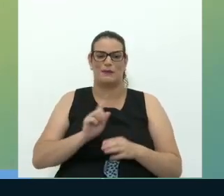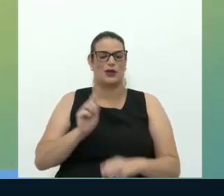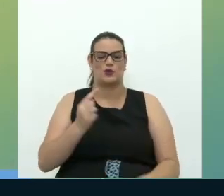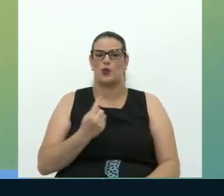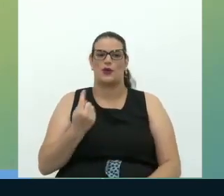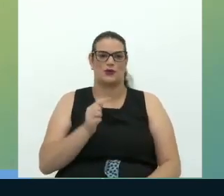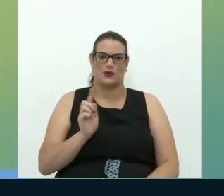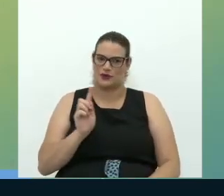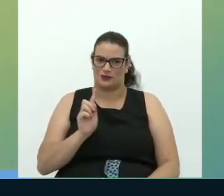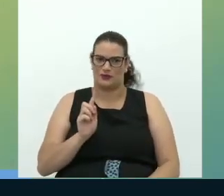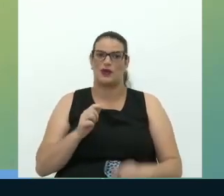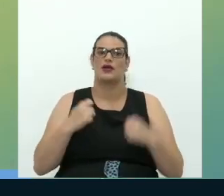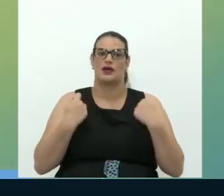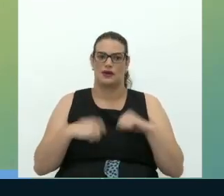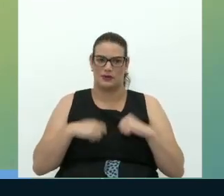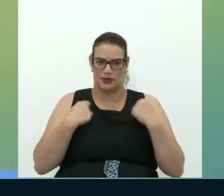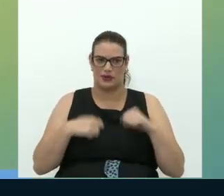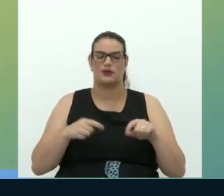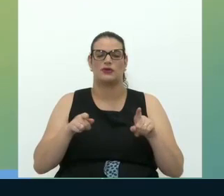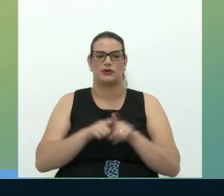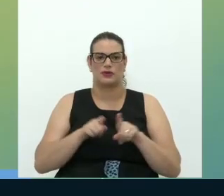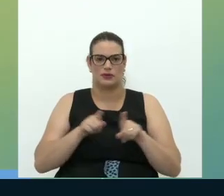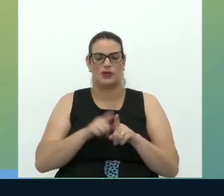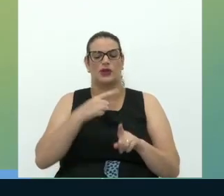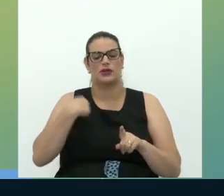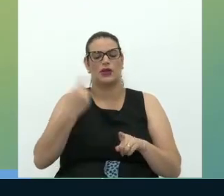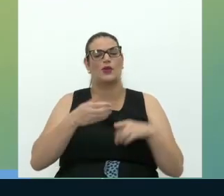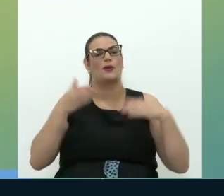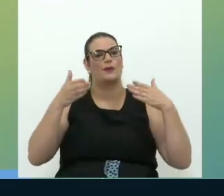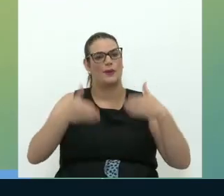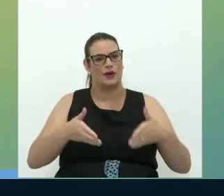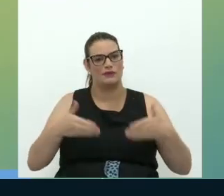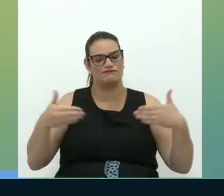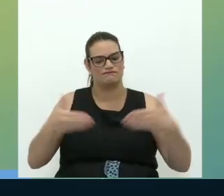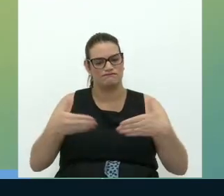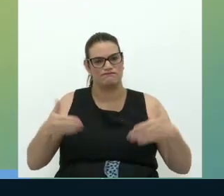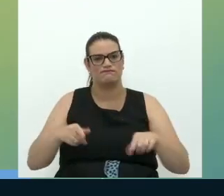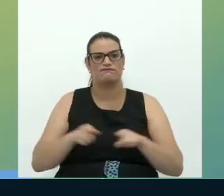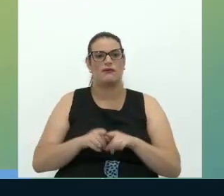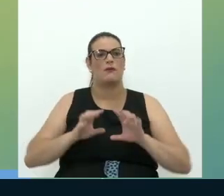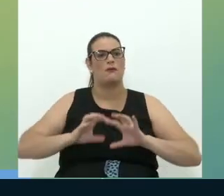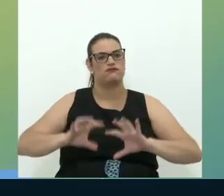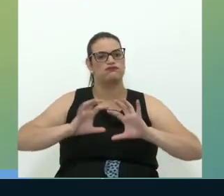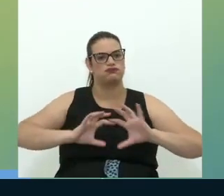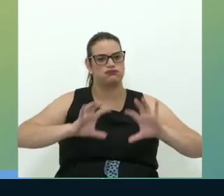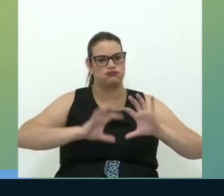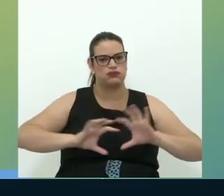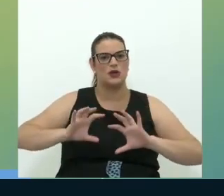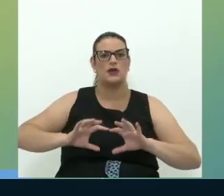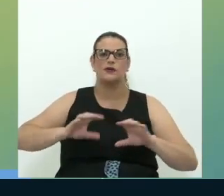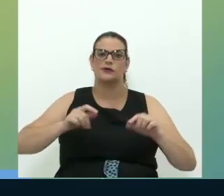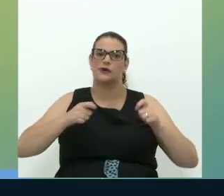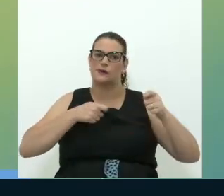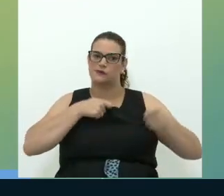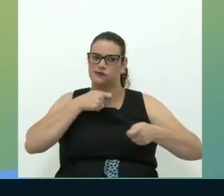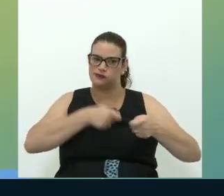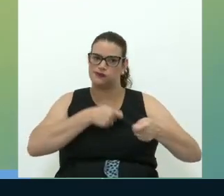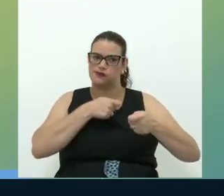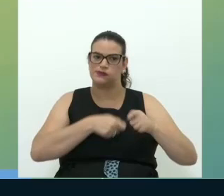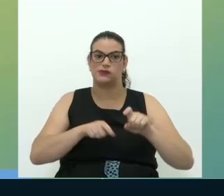sozinhos eles precisam da nossa participação da nossa pressão em alguns casos e da